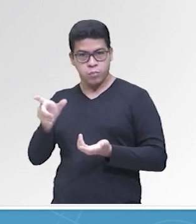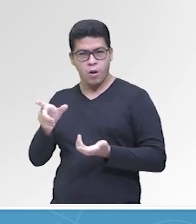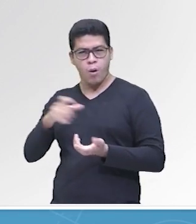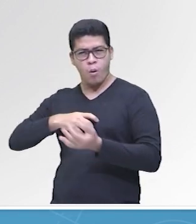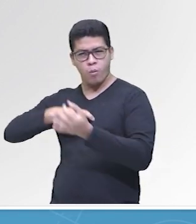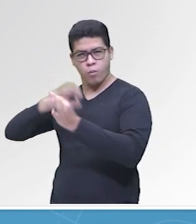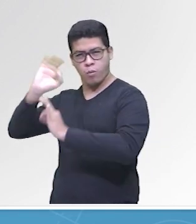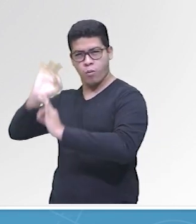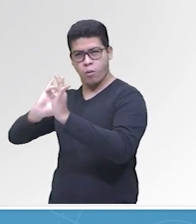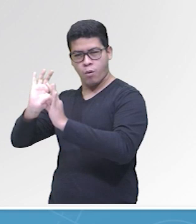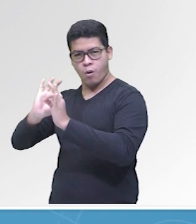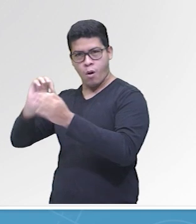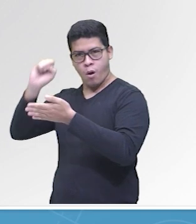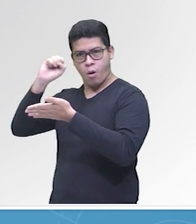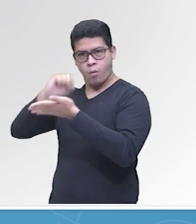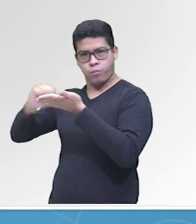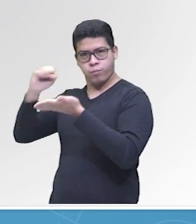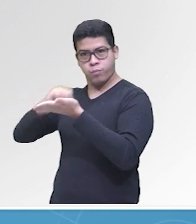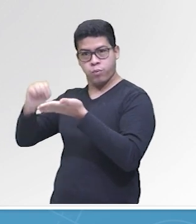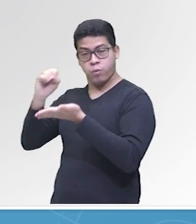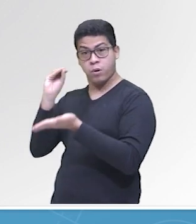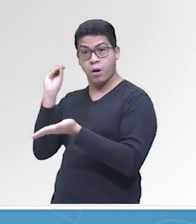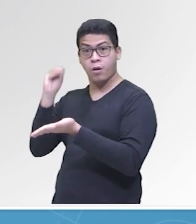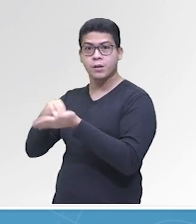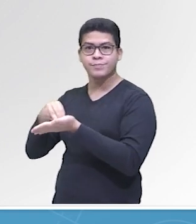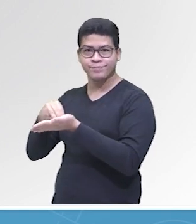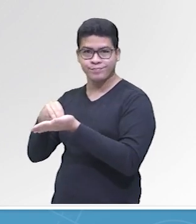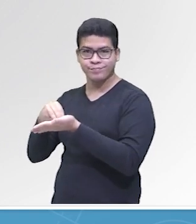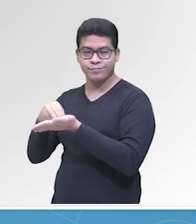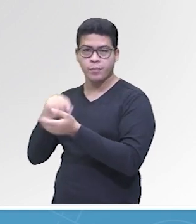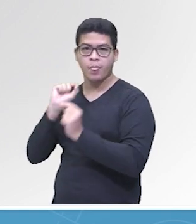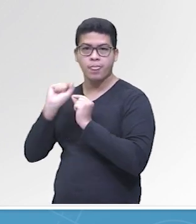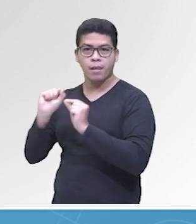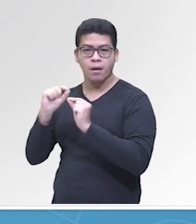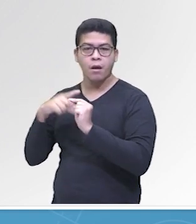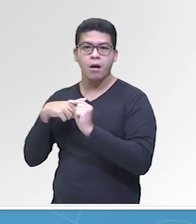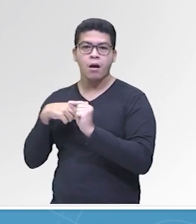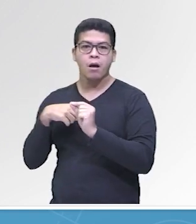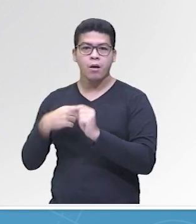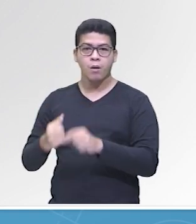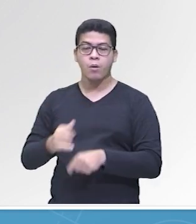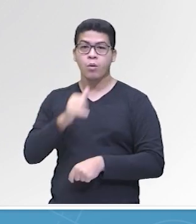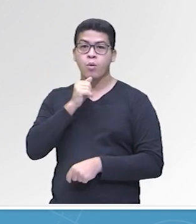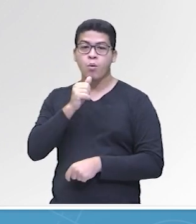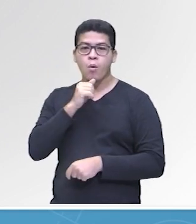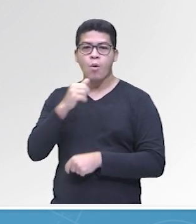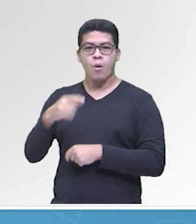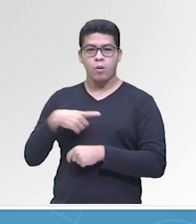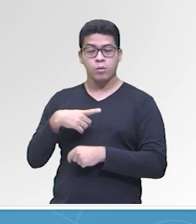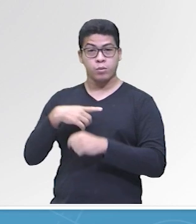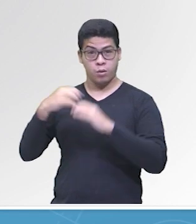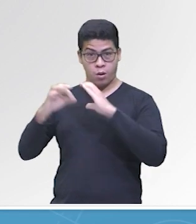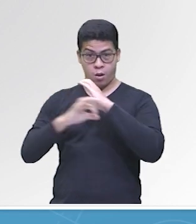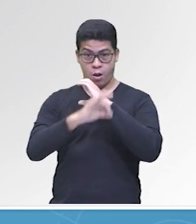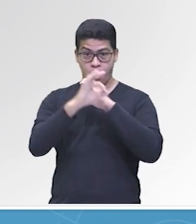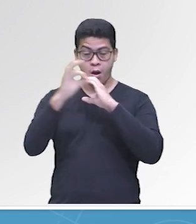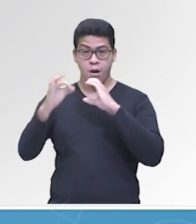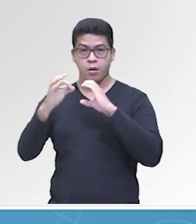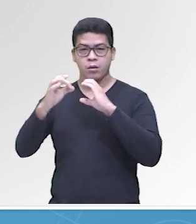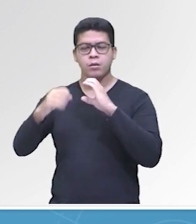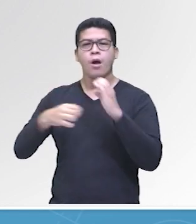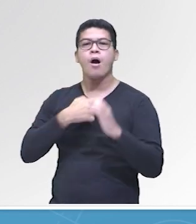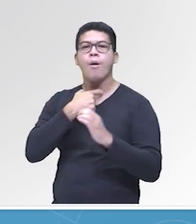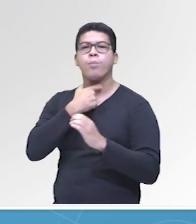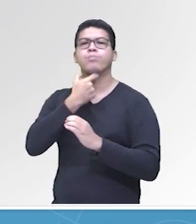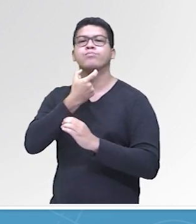você preenche o que está faltando. Nosso primeiro exemplo, tem lá célula, um exemplo é célula da